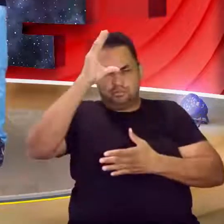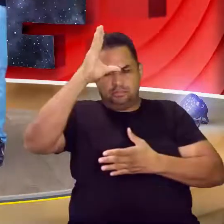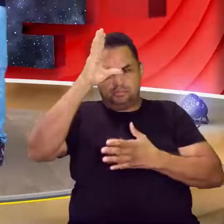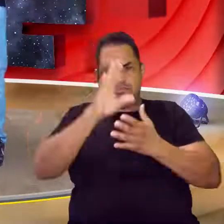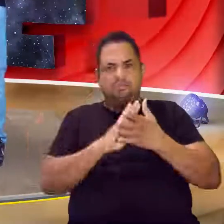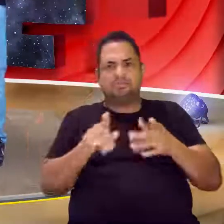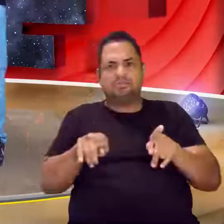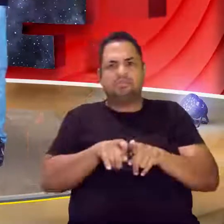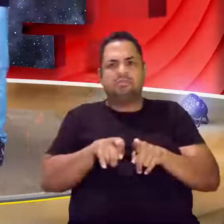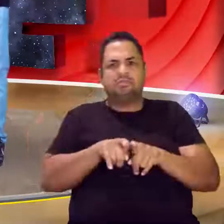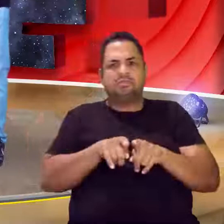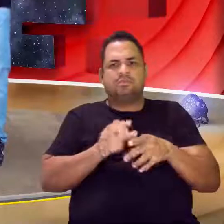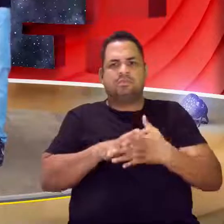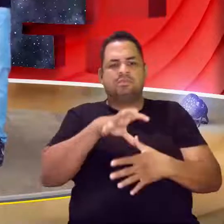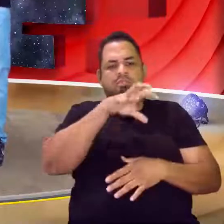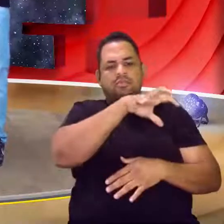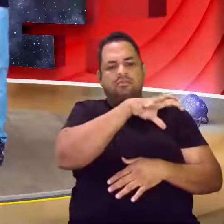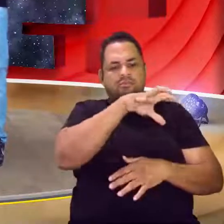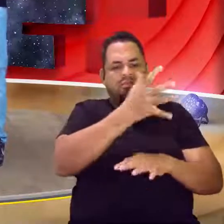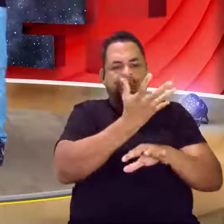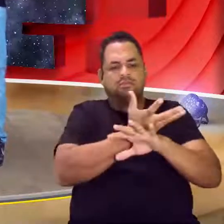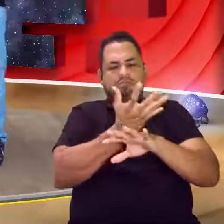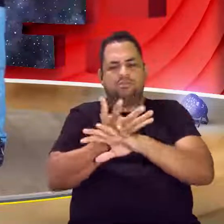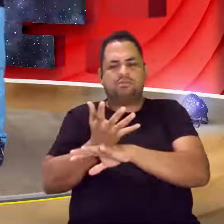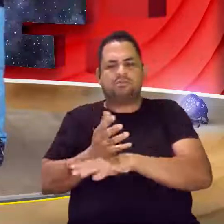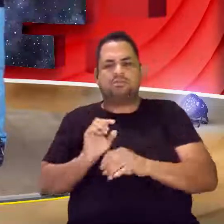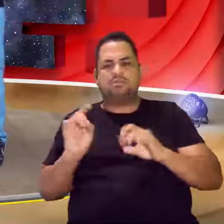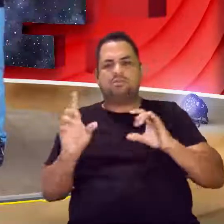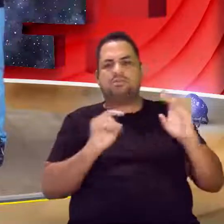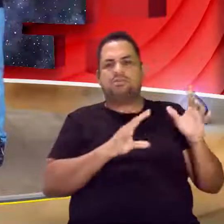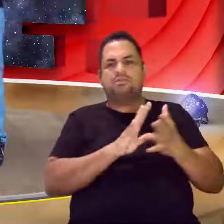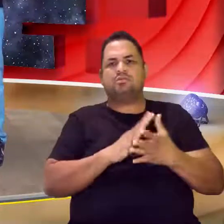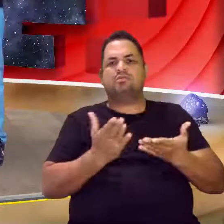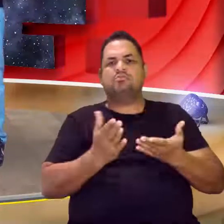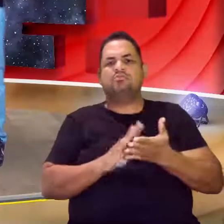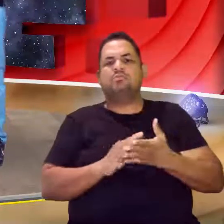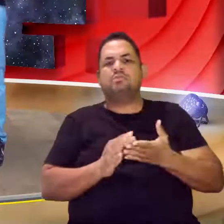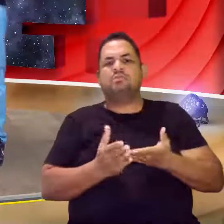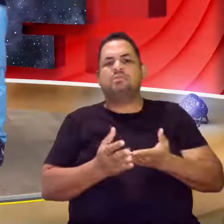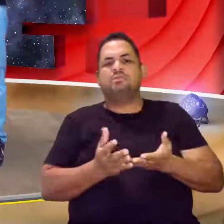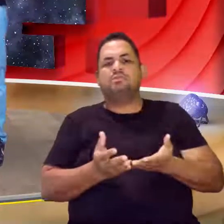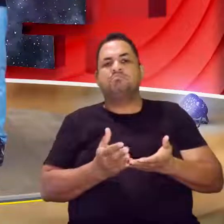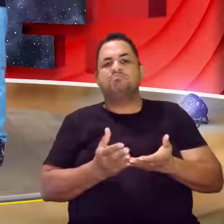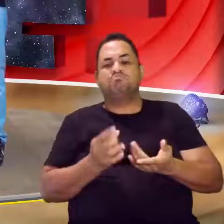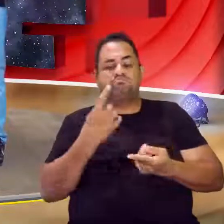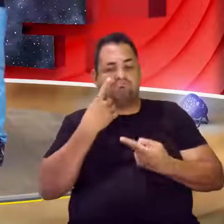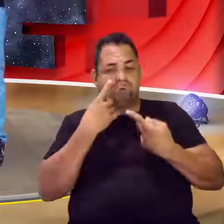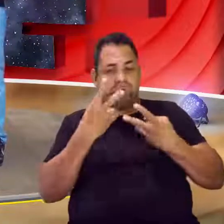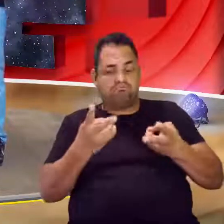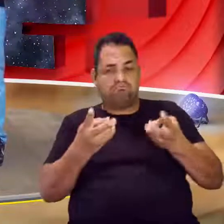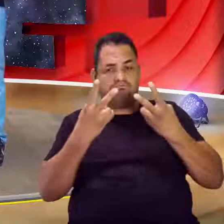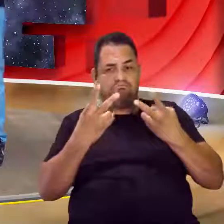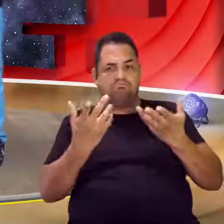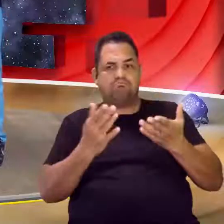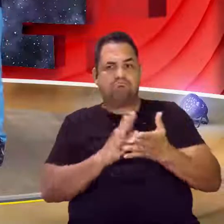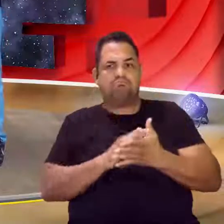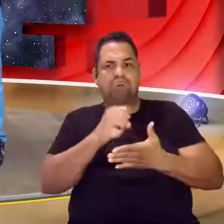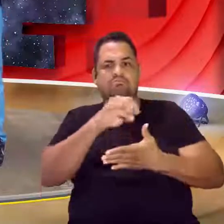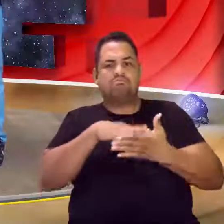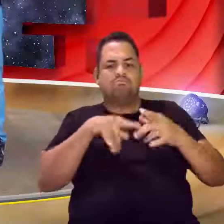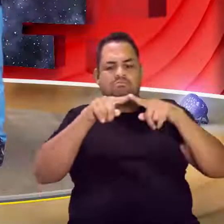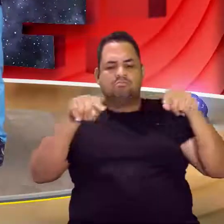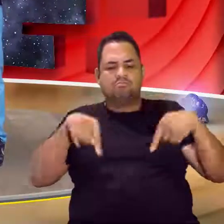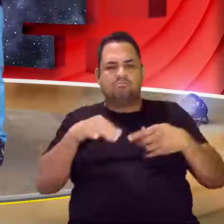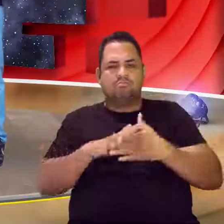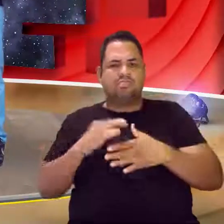e especialistas da área do conhecimento para poder julgar direitinho. E olha só, na atividade de sala